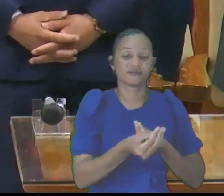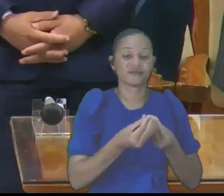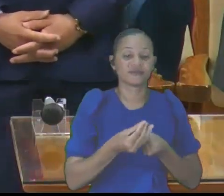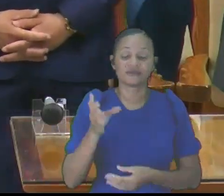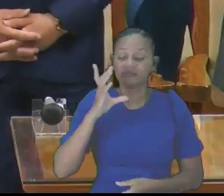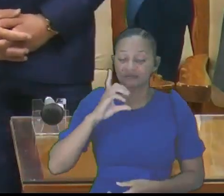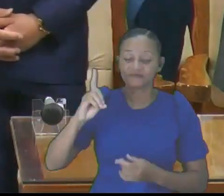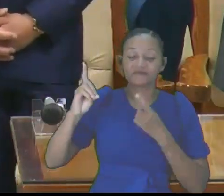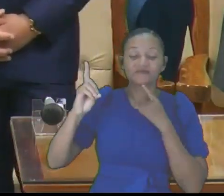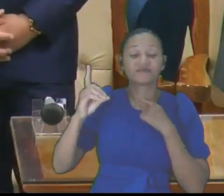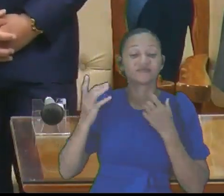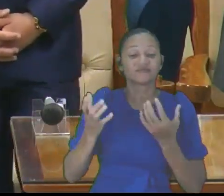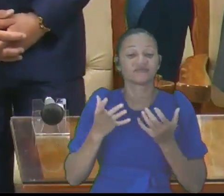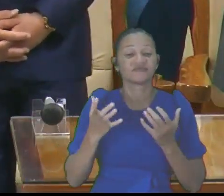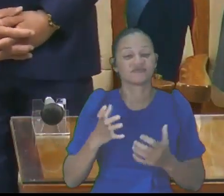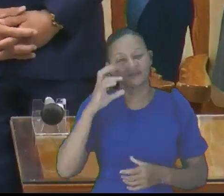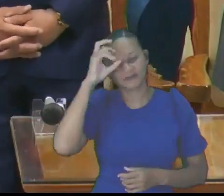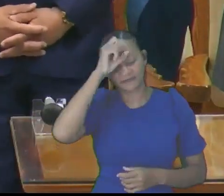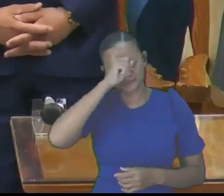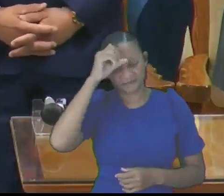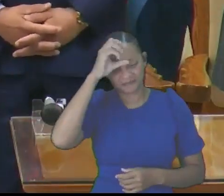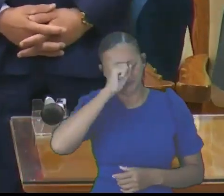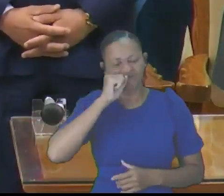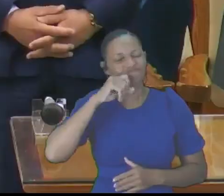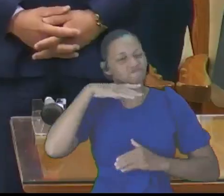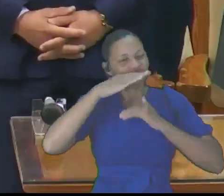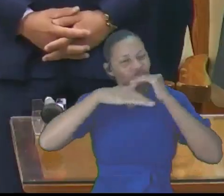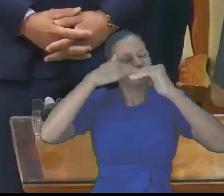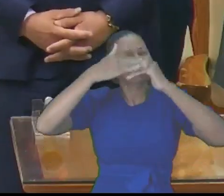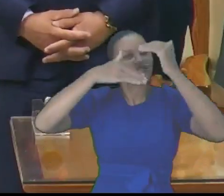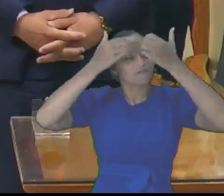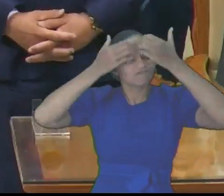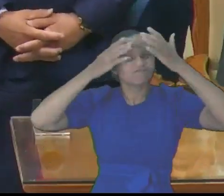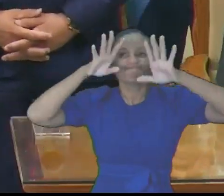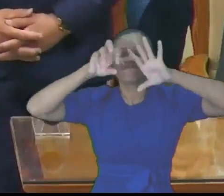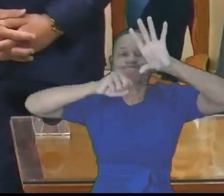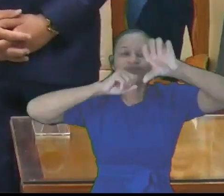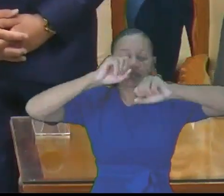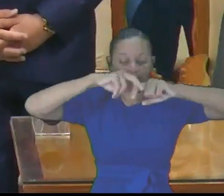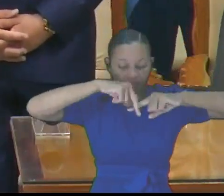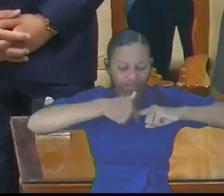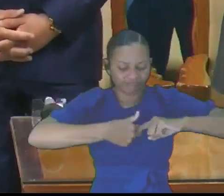Deus quiser, nós vamos aprender, nós vamos crescer, nós vamos nos